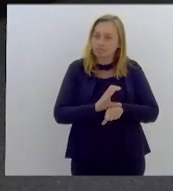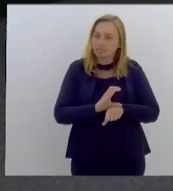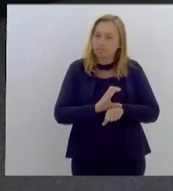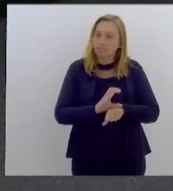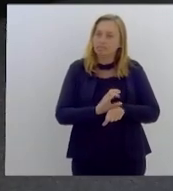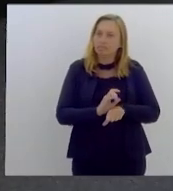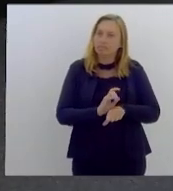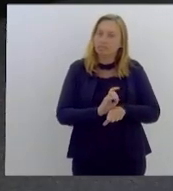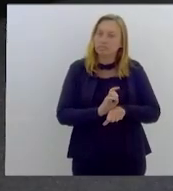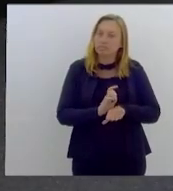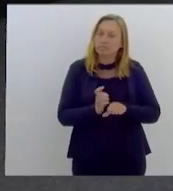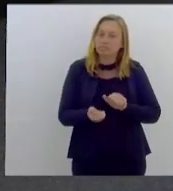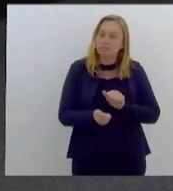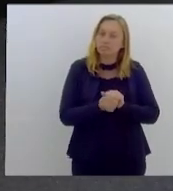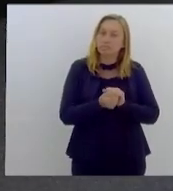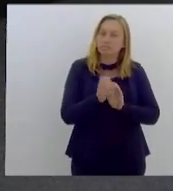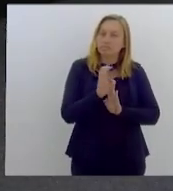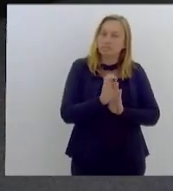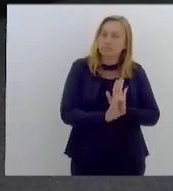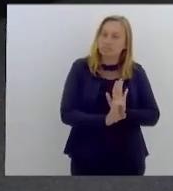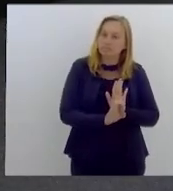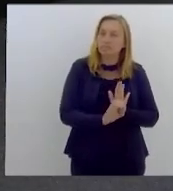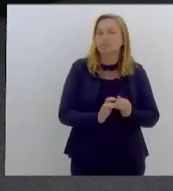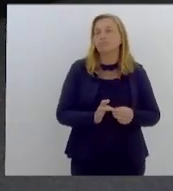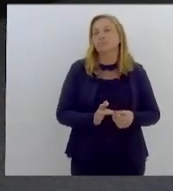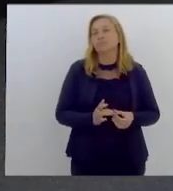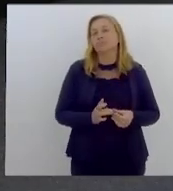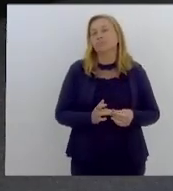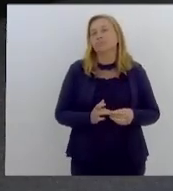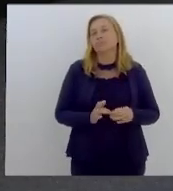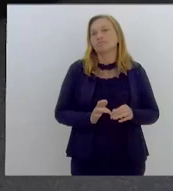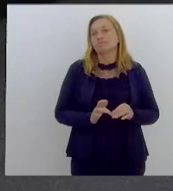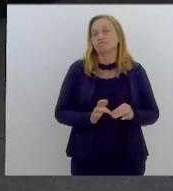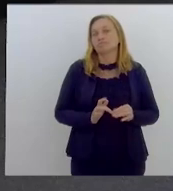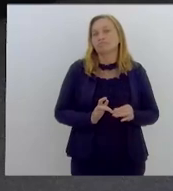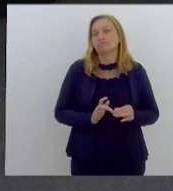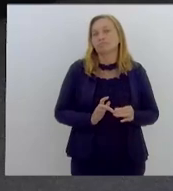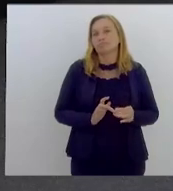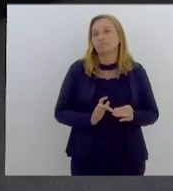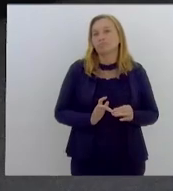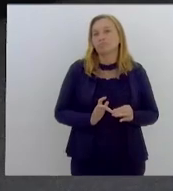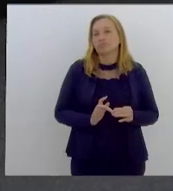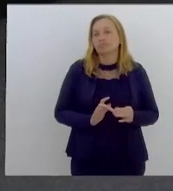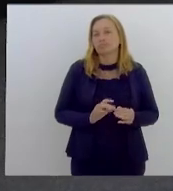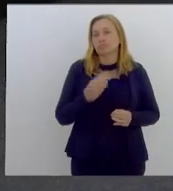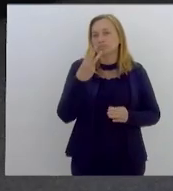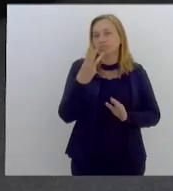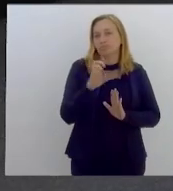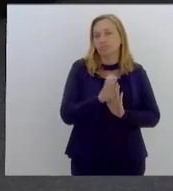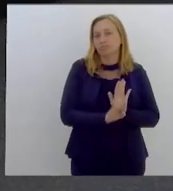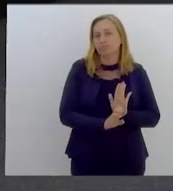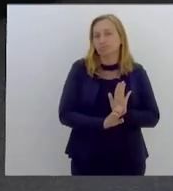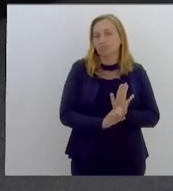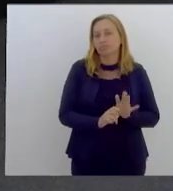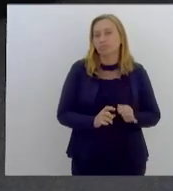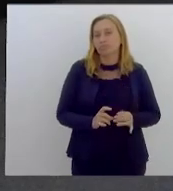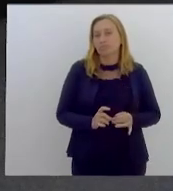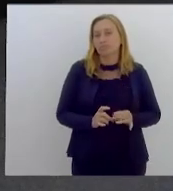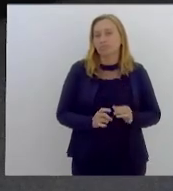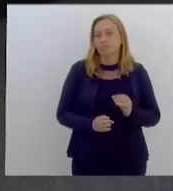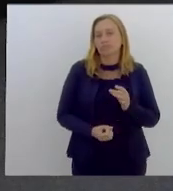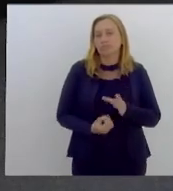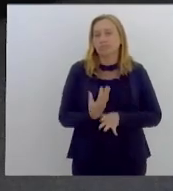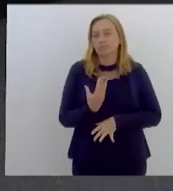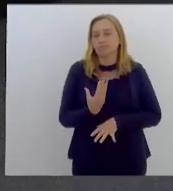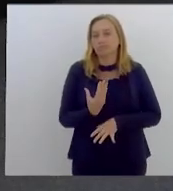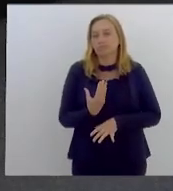constitucionalidade com emendas. São três emendas